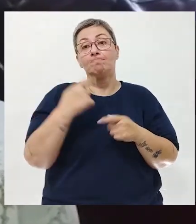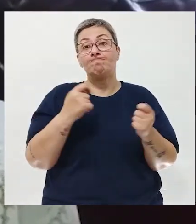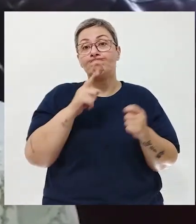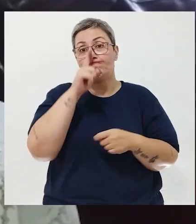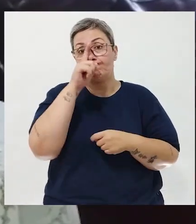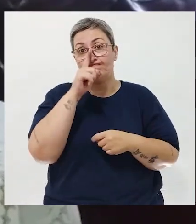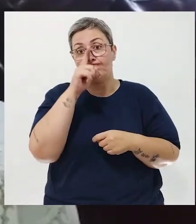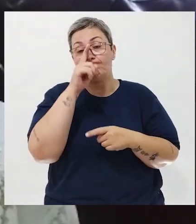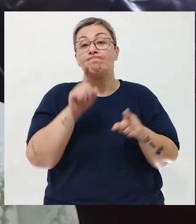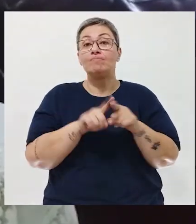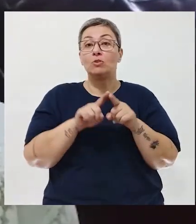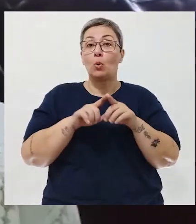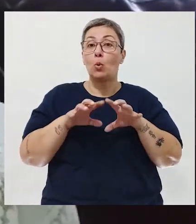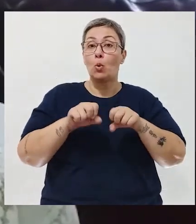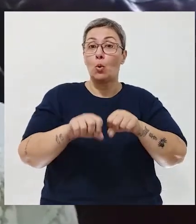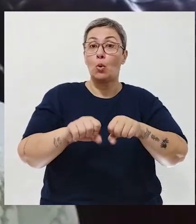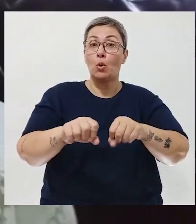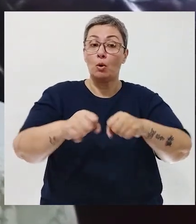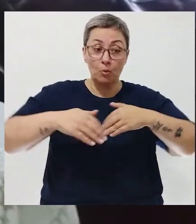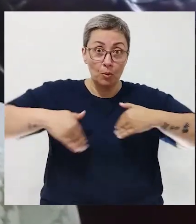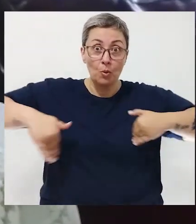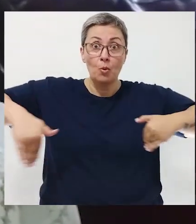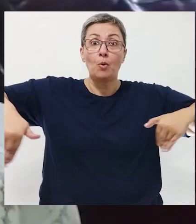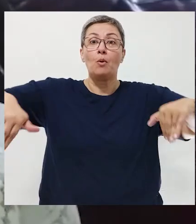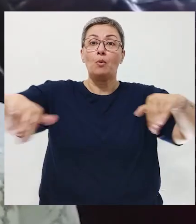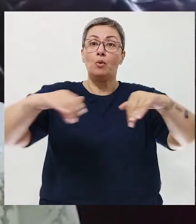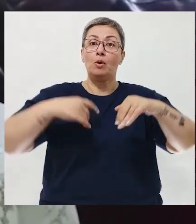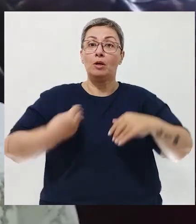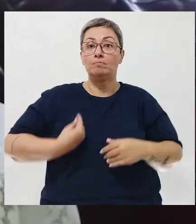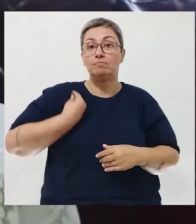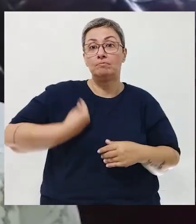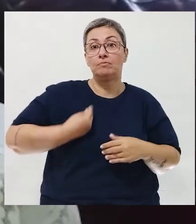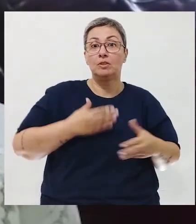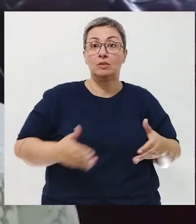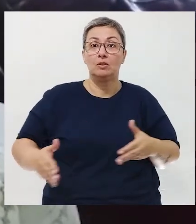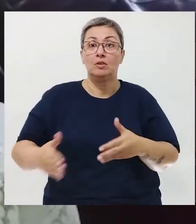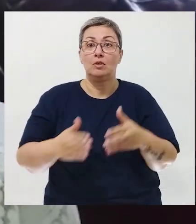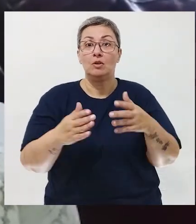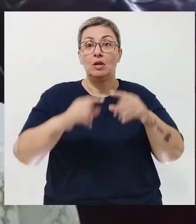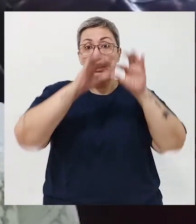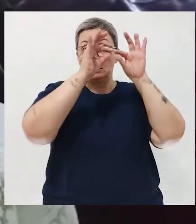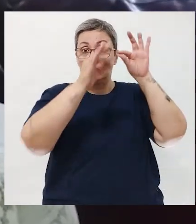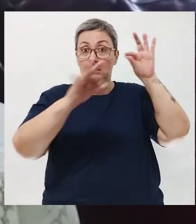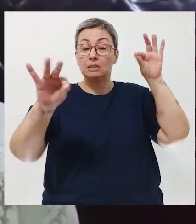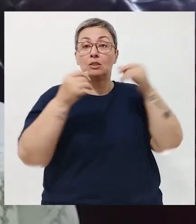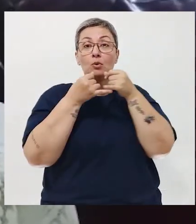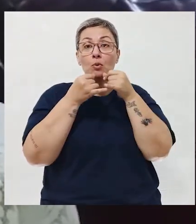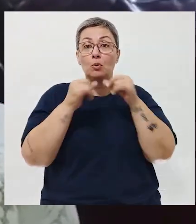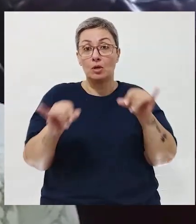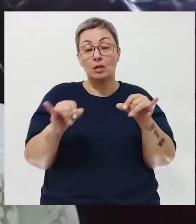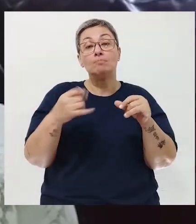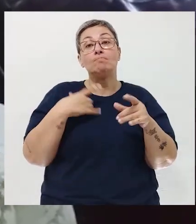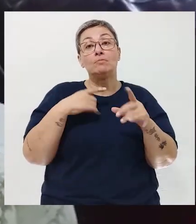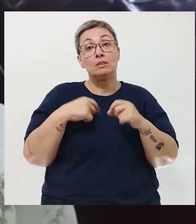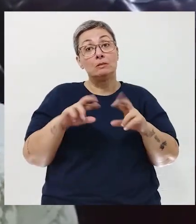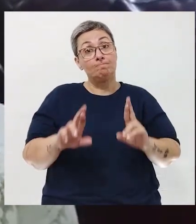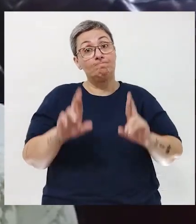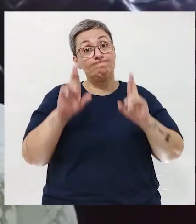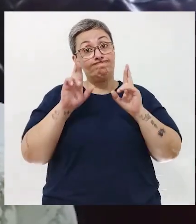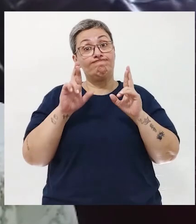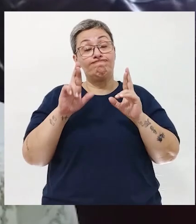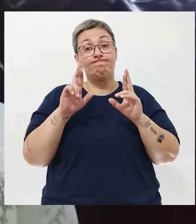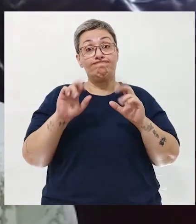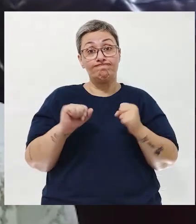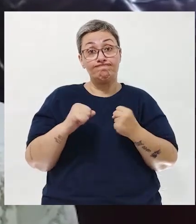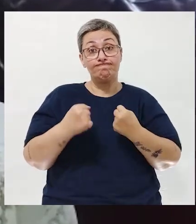à biodiversidade está relacionada com a ocupação do seu entorno e a presença de estradas e linhas de transmissão. Isso ficamos aí esperando que